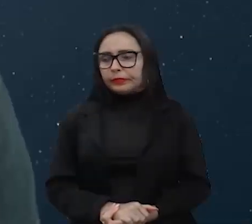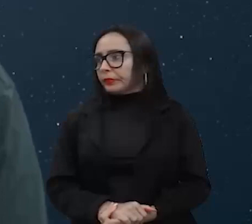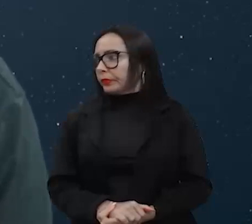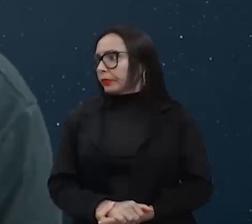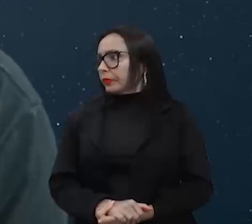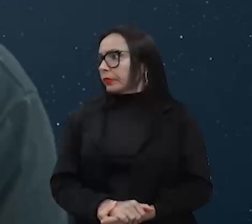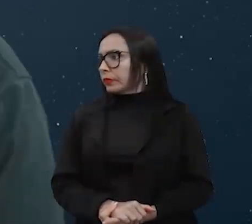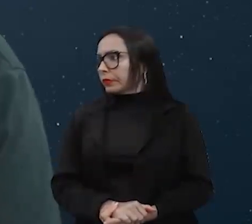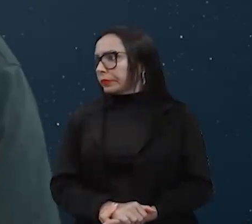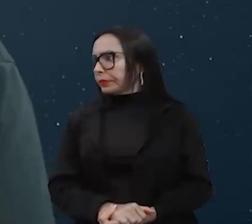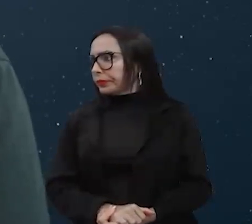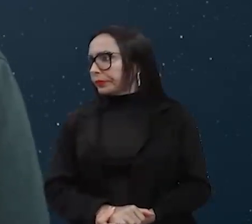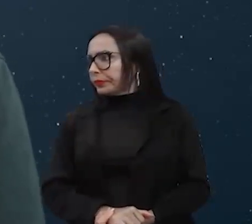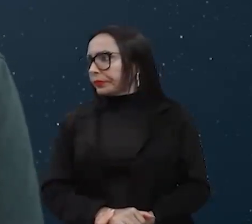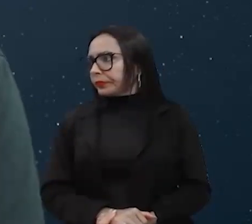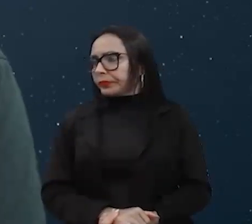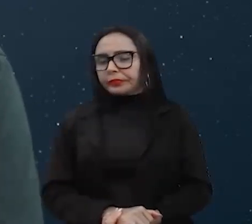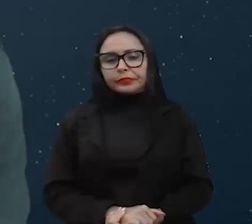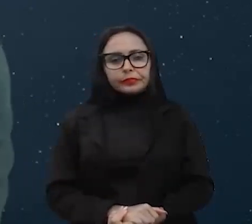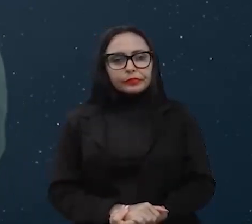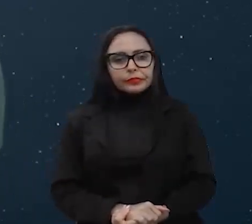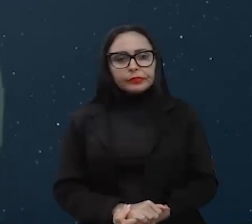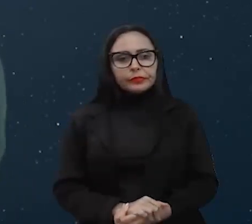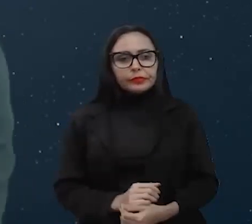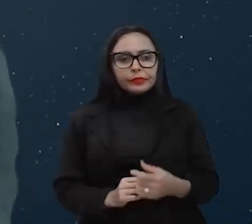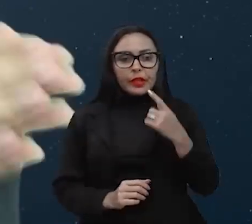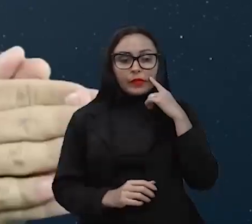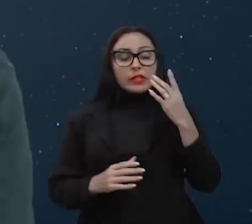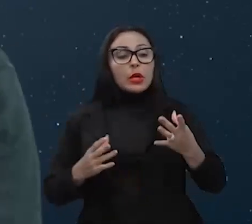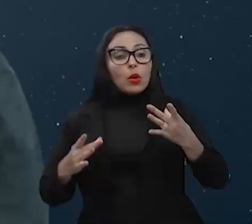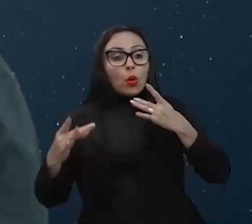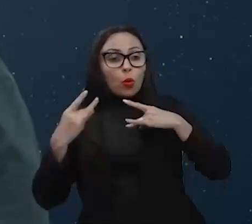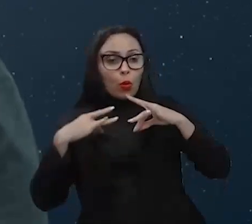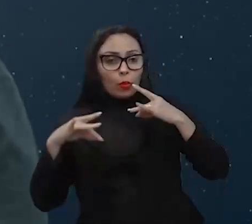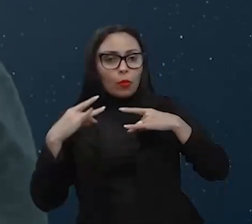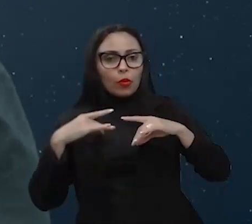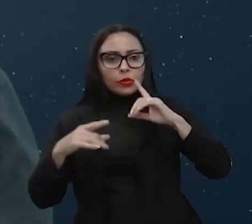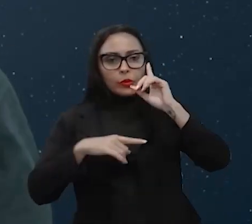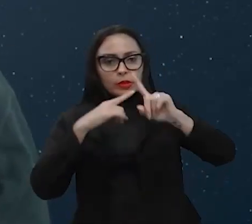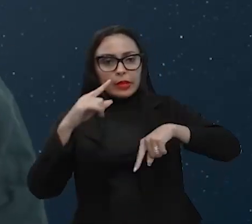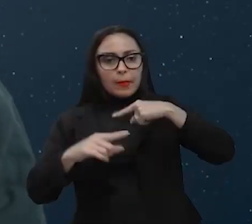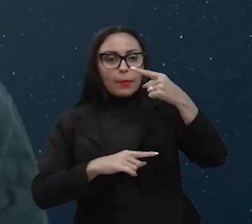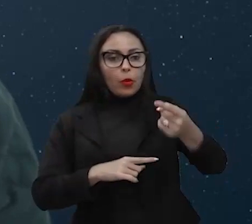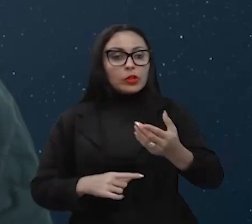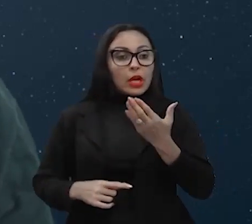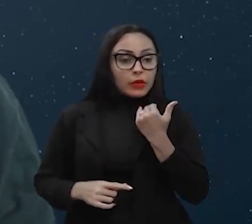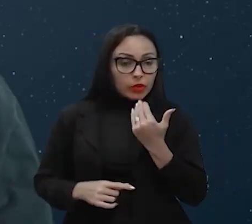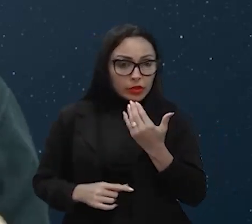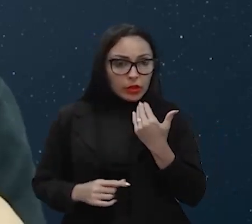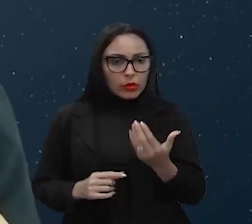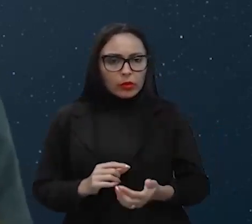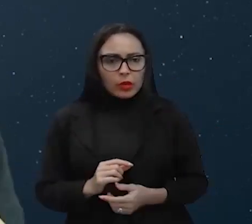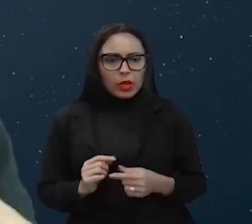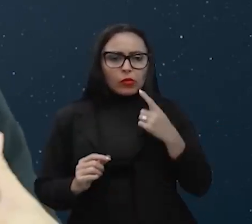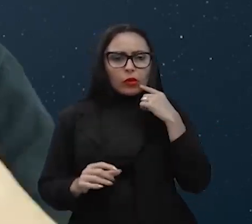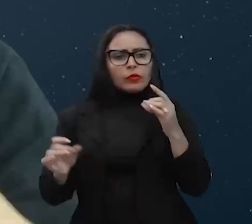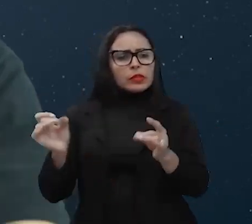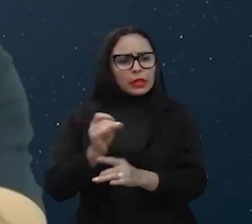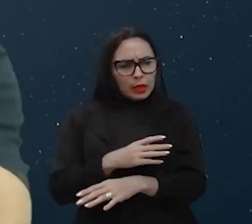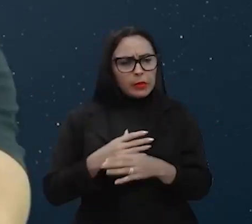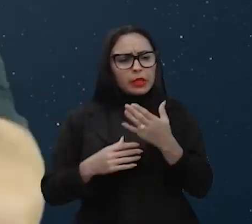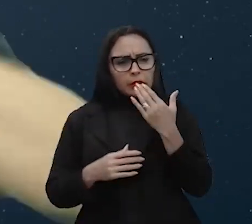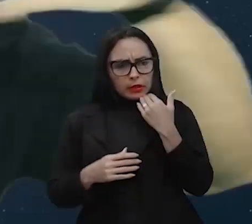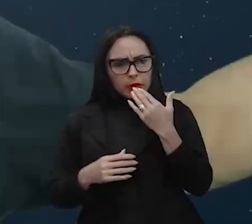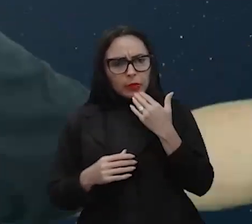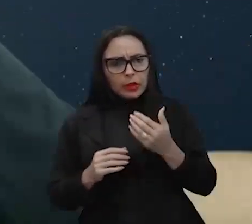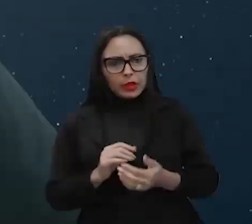a insulina, ela vai ser o hormônio pós-refeição. Quando você termina de se alimentar, você vai ter